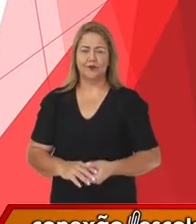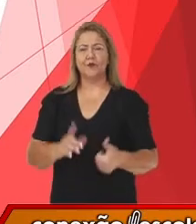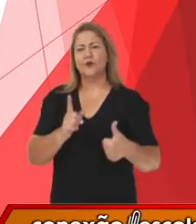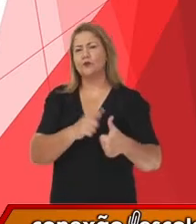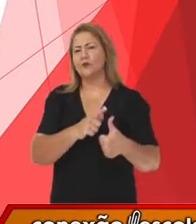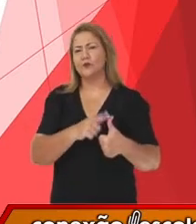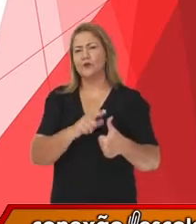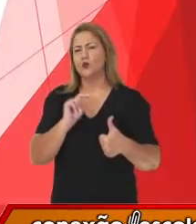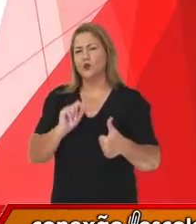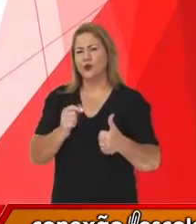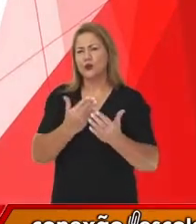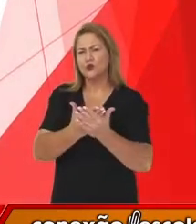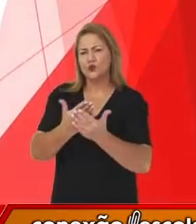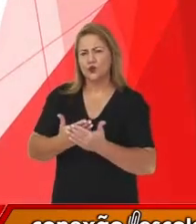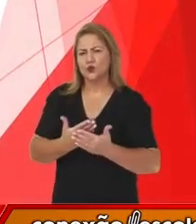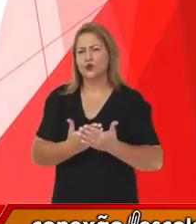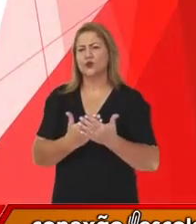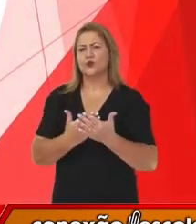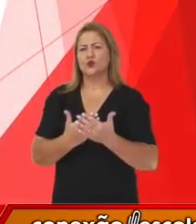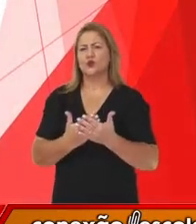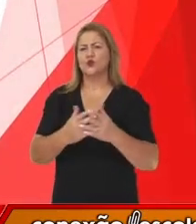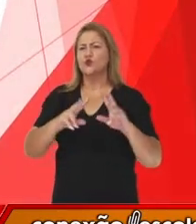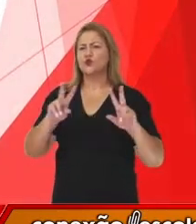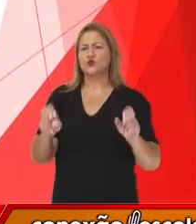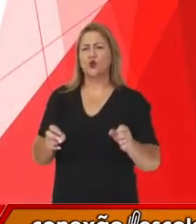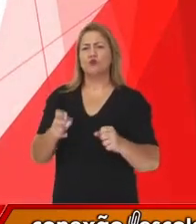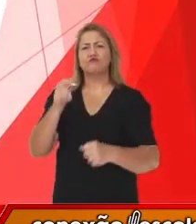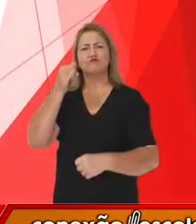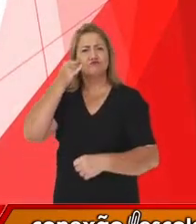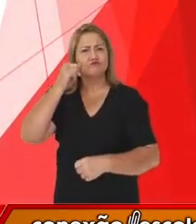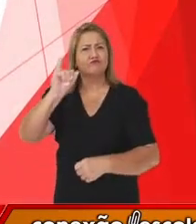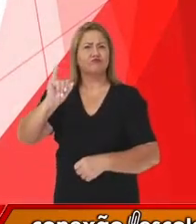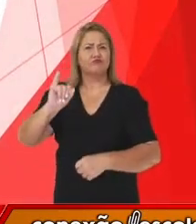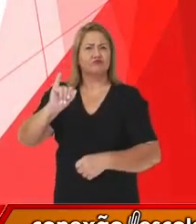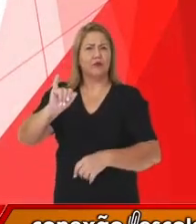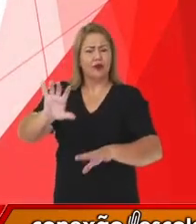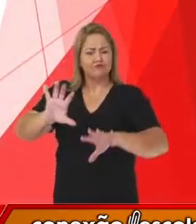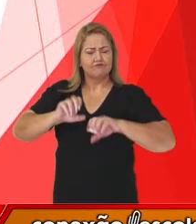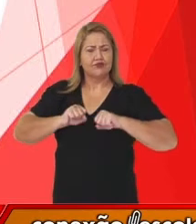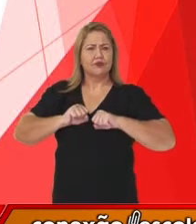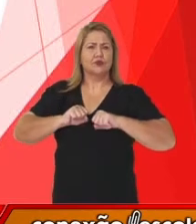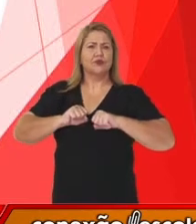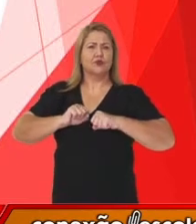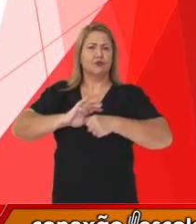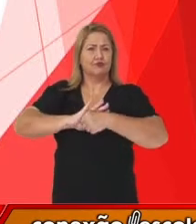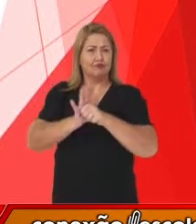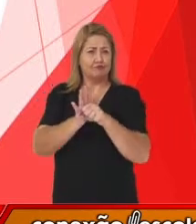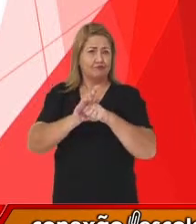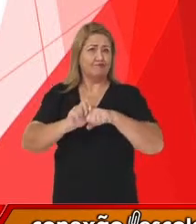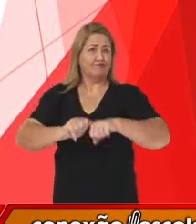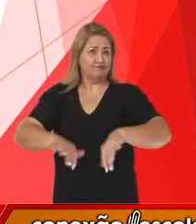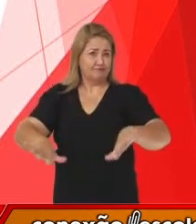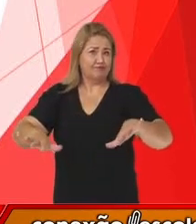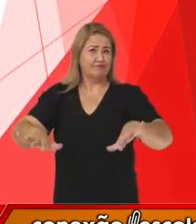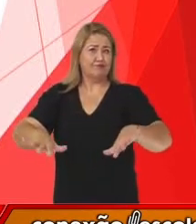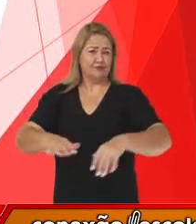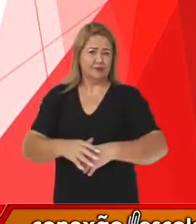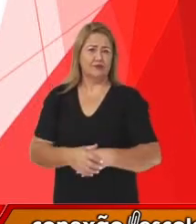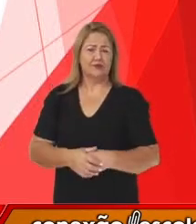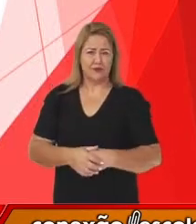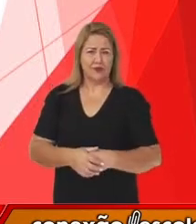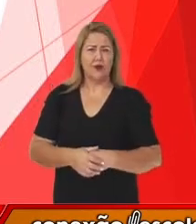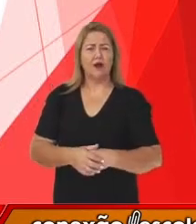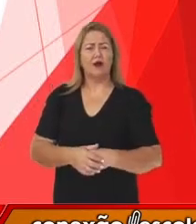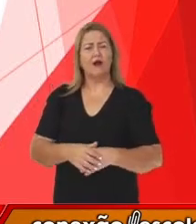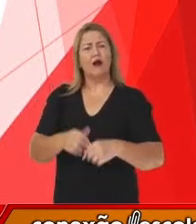Primeiramente, estudaremos sobre a prevenção à contaminação pelo novo coronavírus.